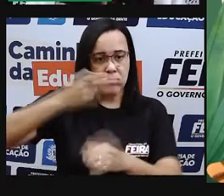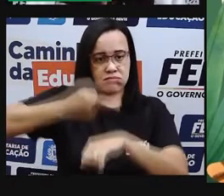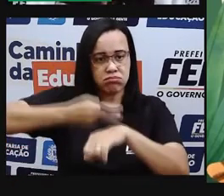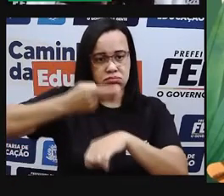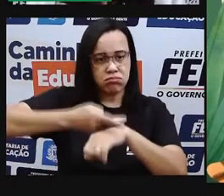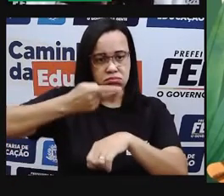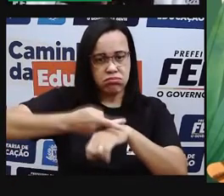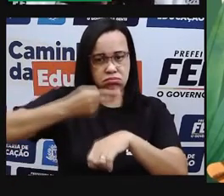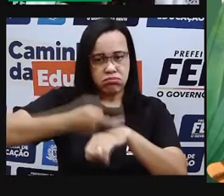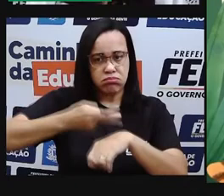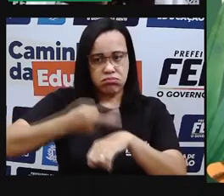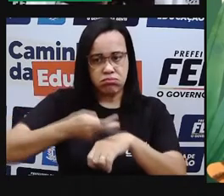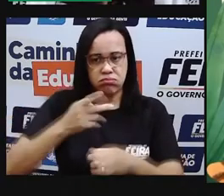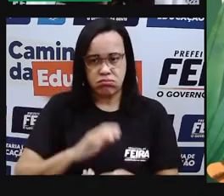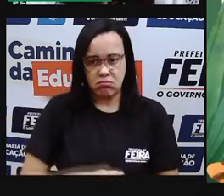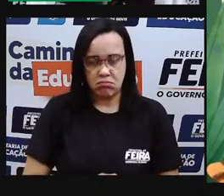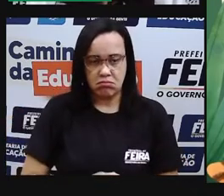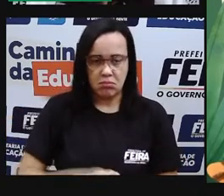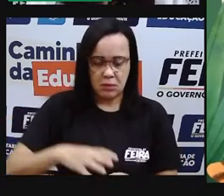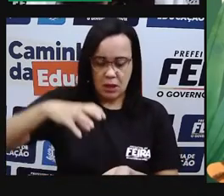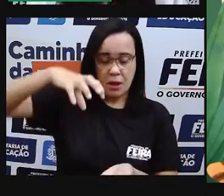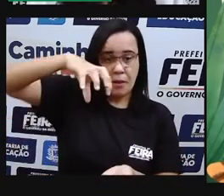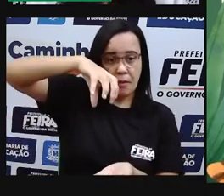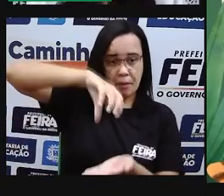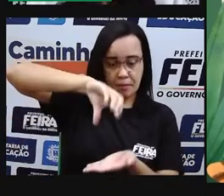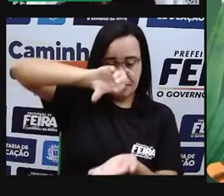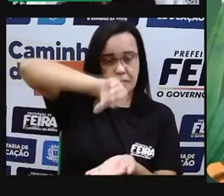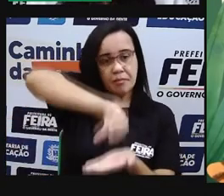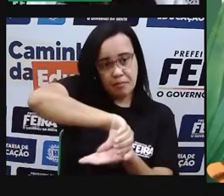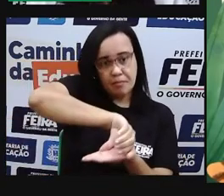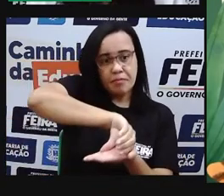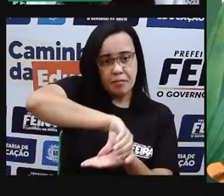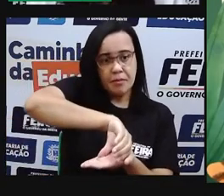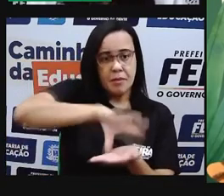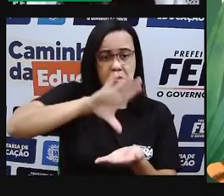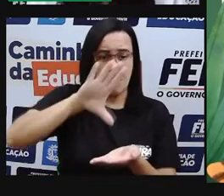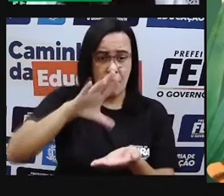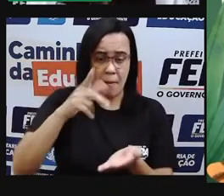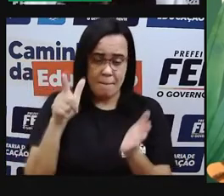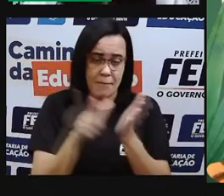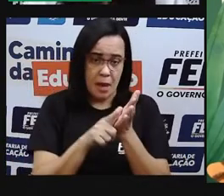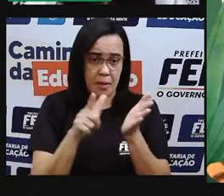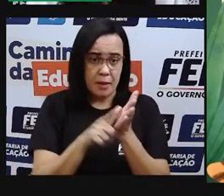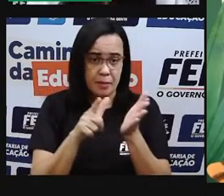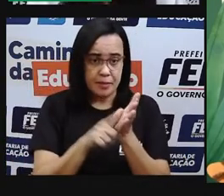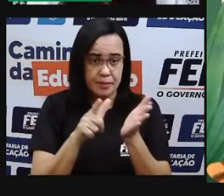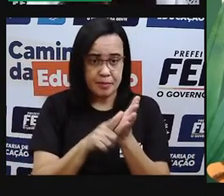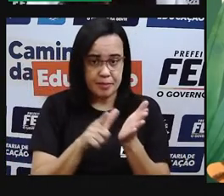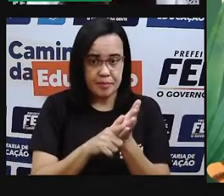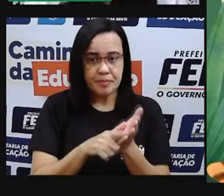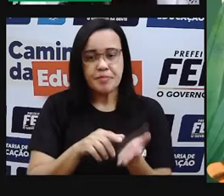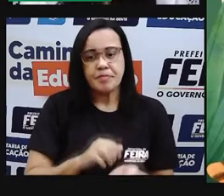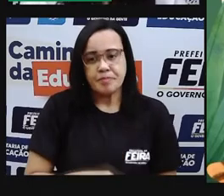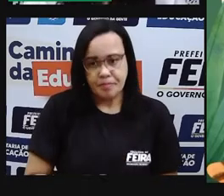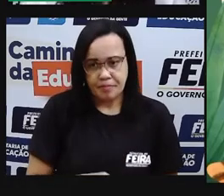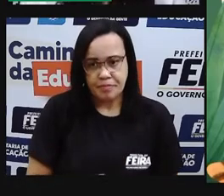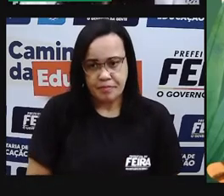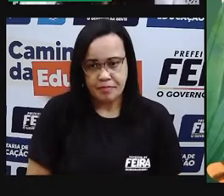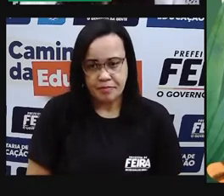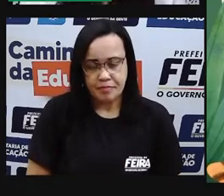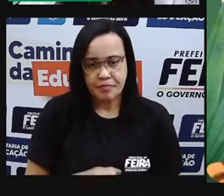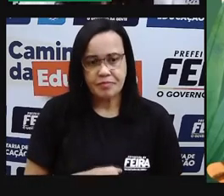coloque, grude um papel, um pedacinho de papel, lá embaixo, lá no